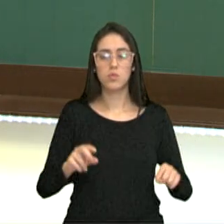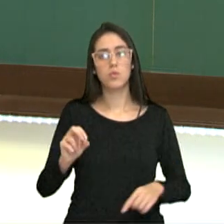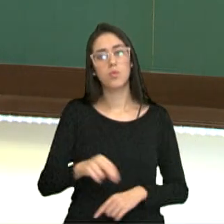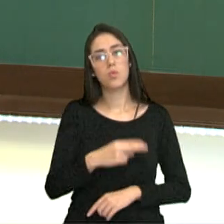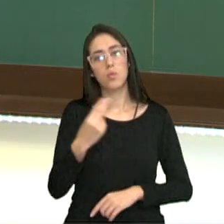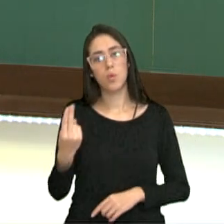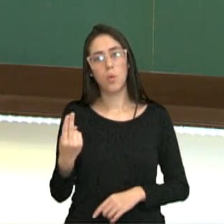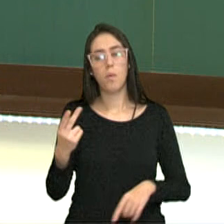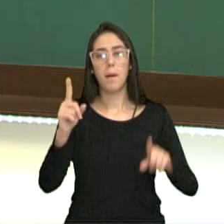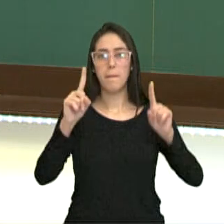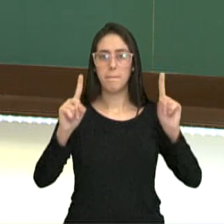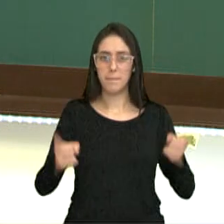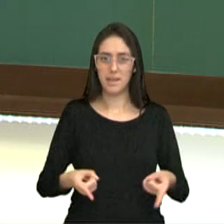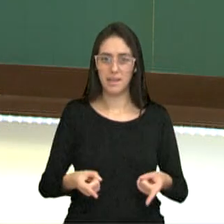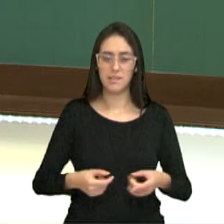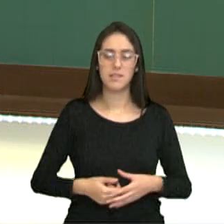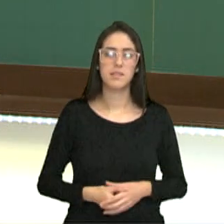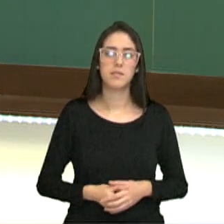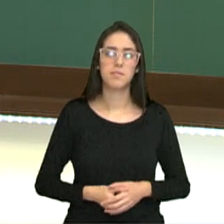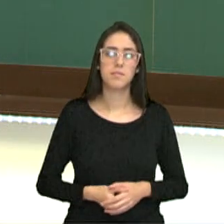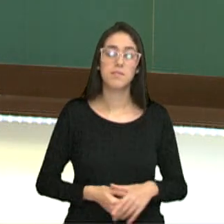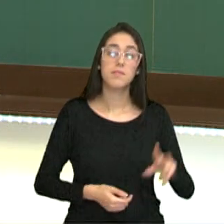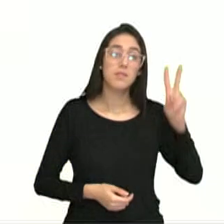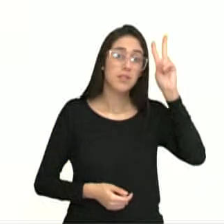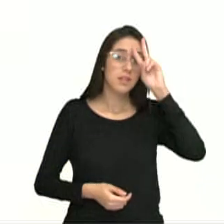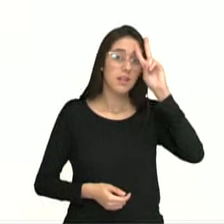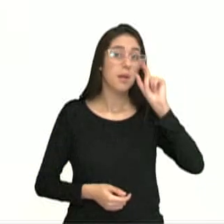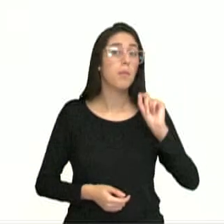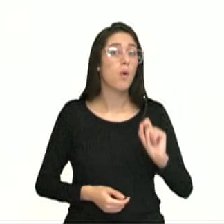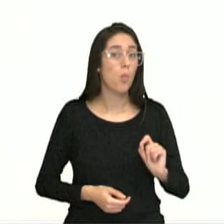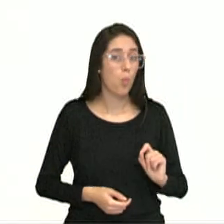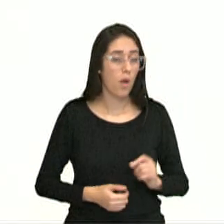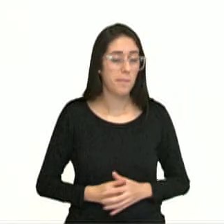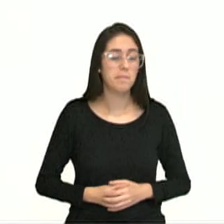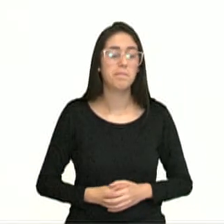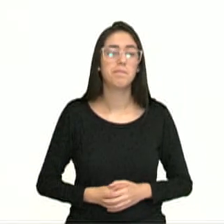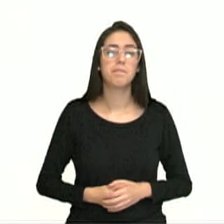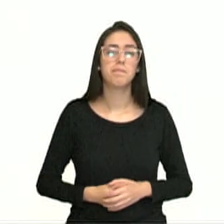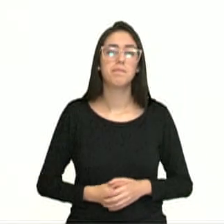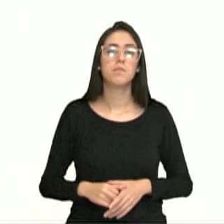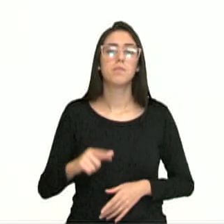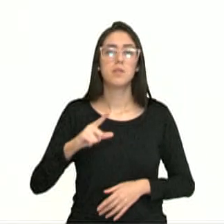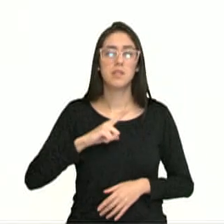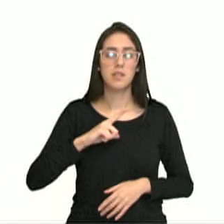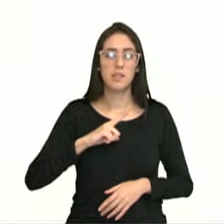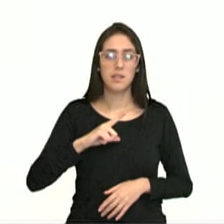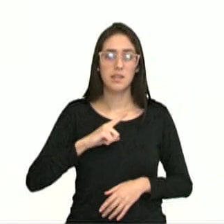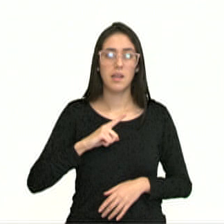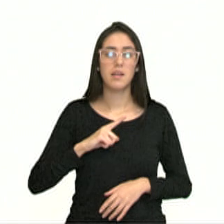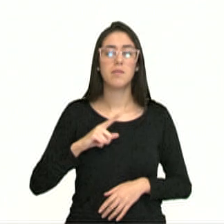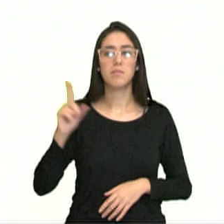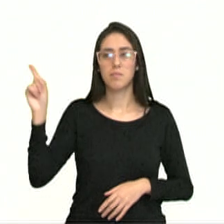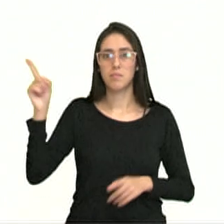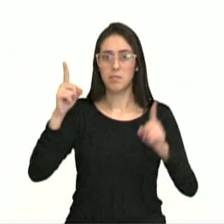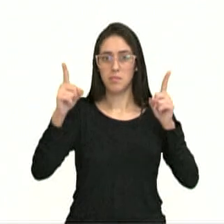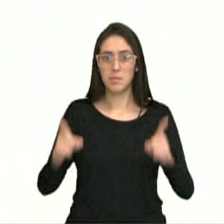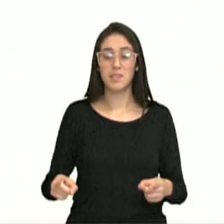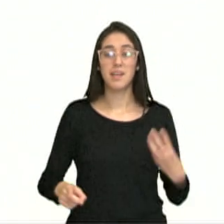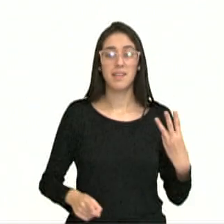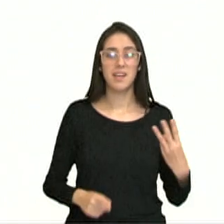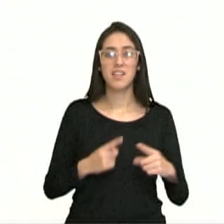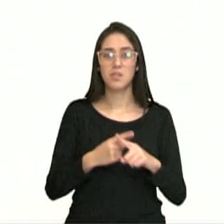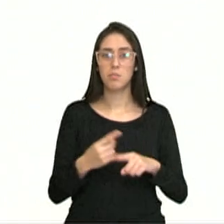por parênteses. Lembrando que aqui nós temos uma matriz